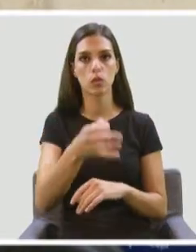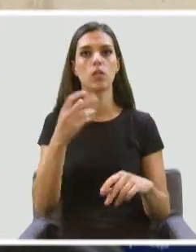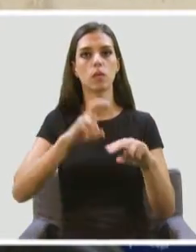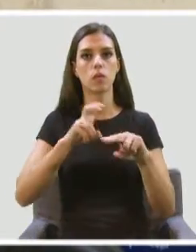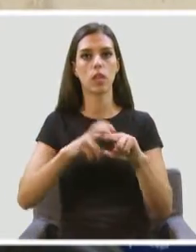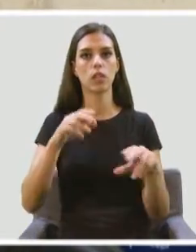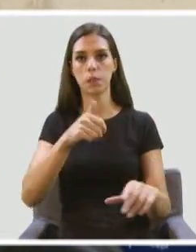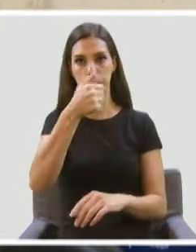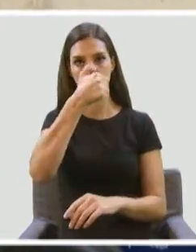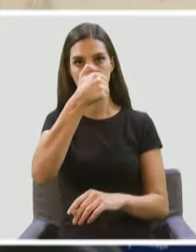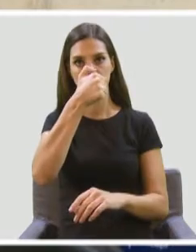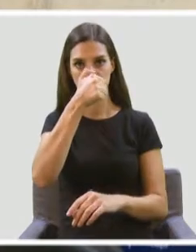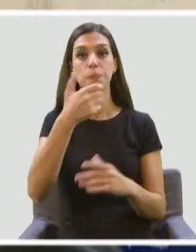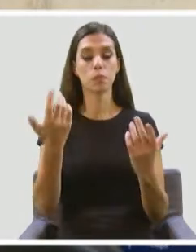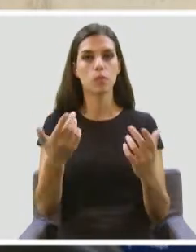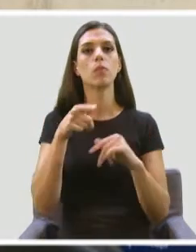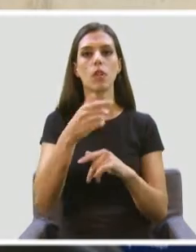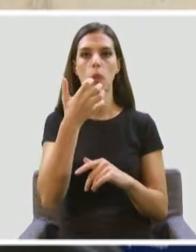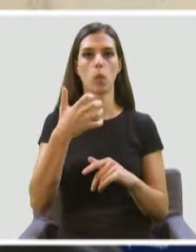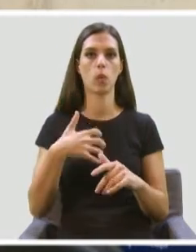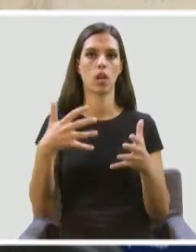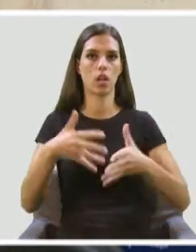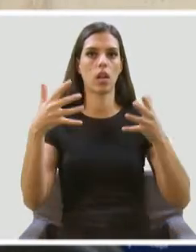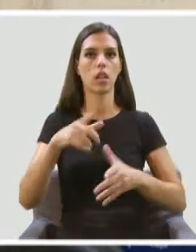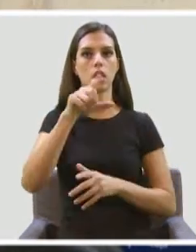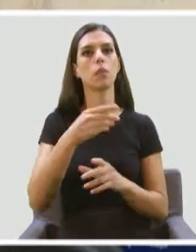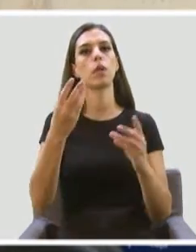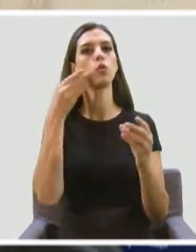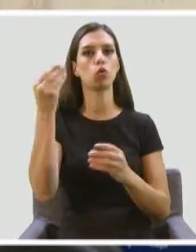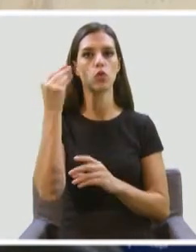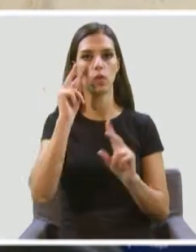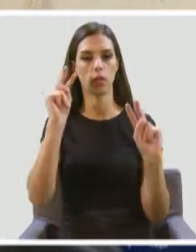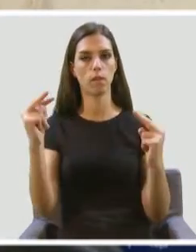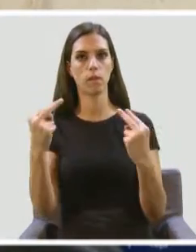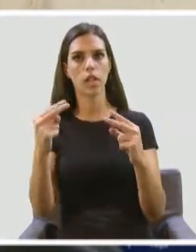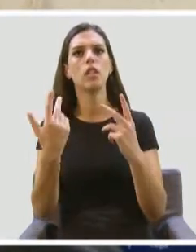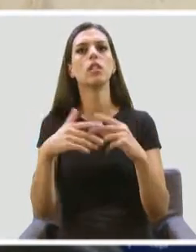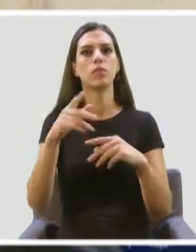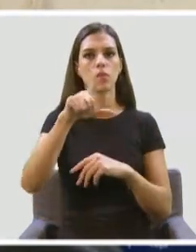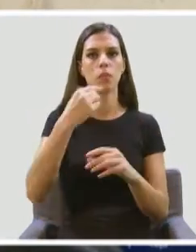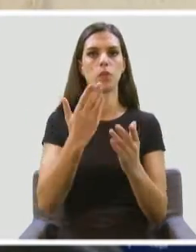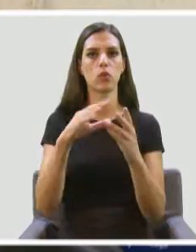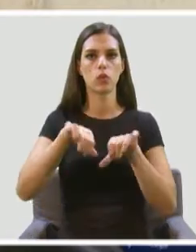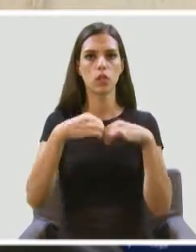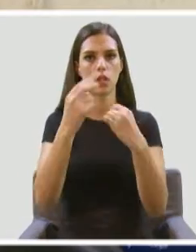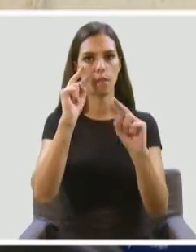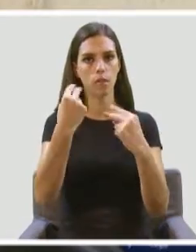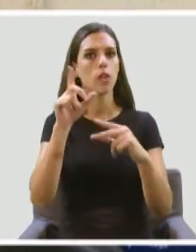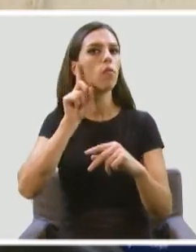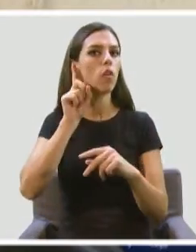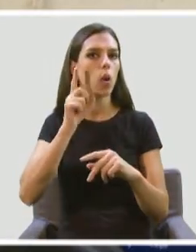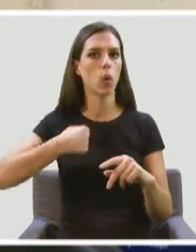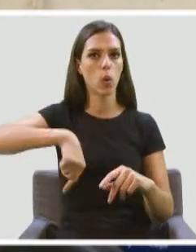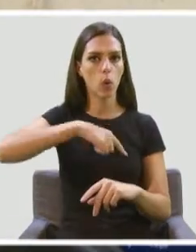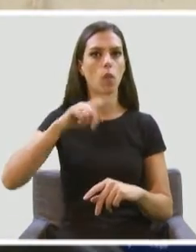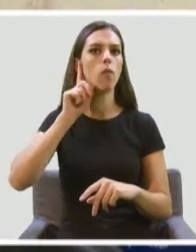as vagas, o que para nós é um motivo de orgulho muito grande, é o reconhecimento por parte dos jovens e da sociedade do nosso